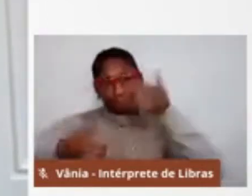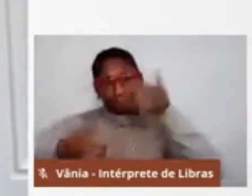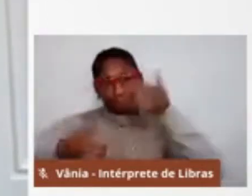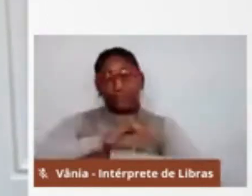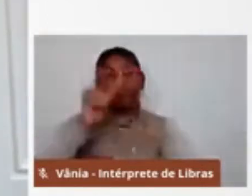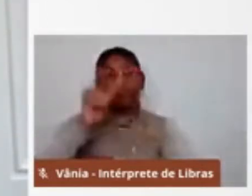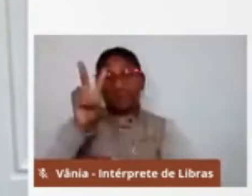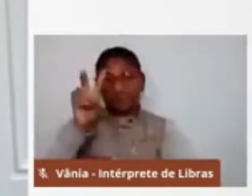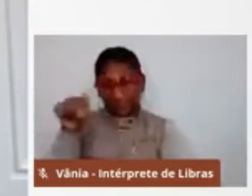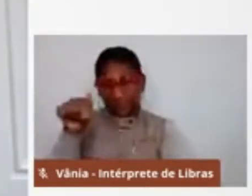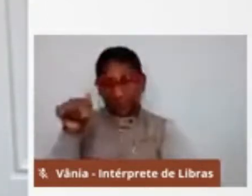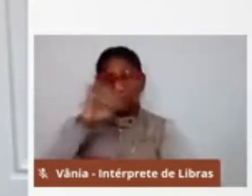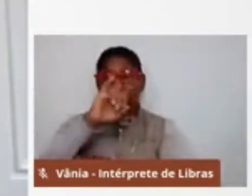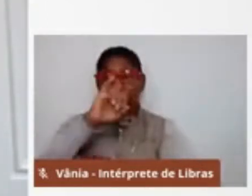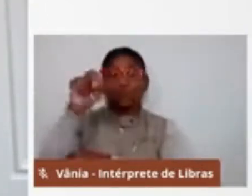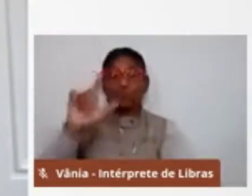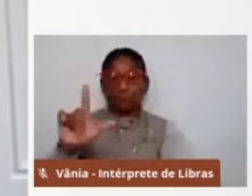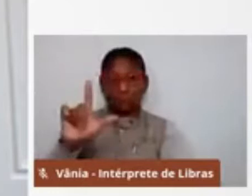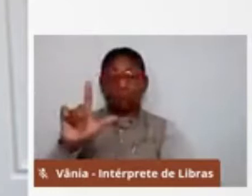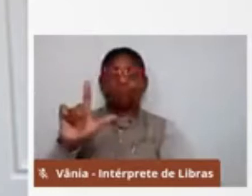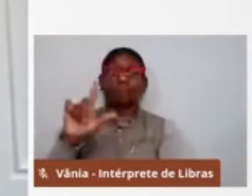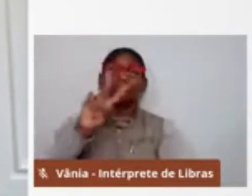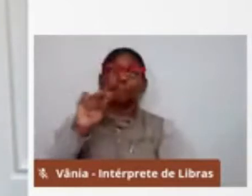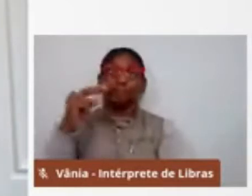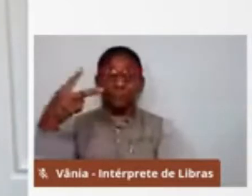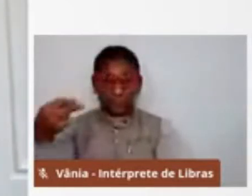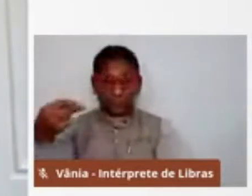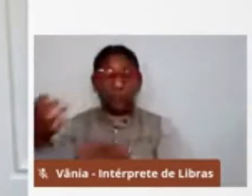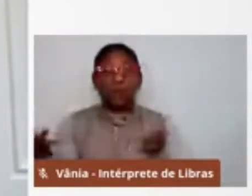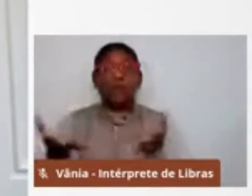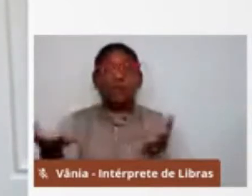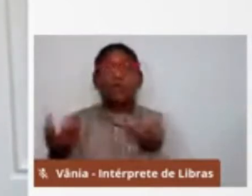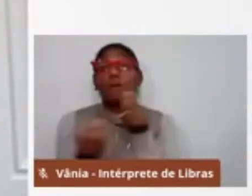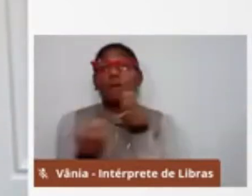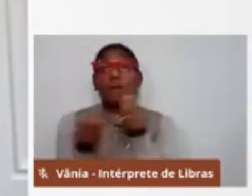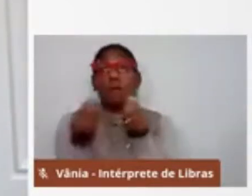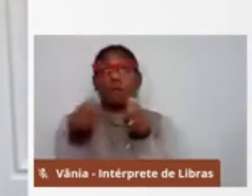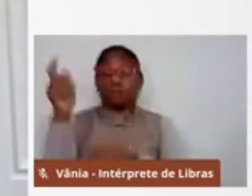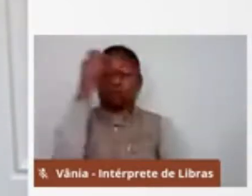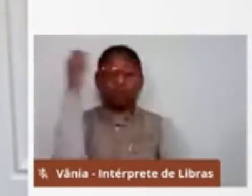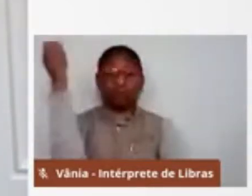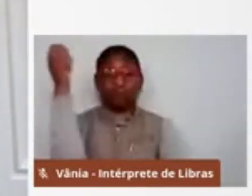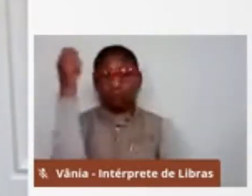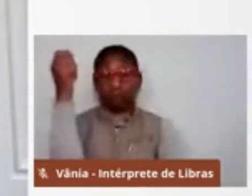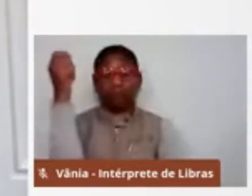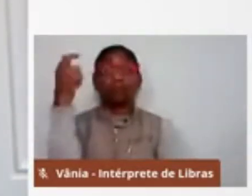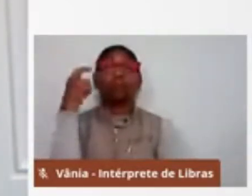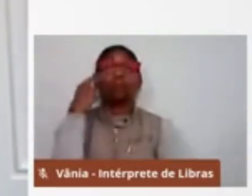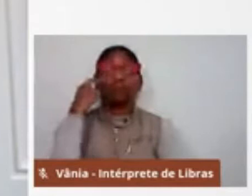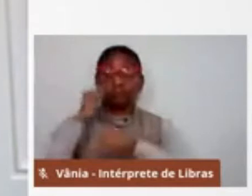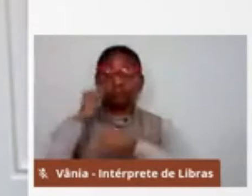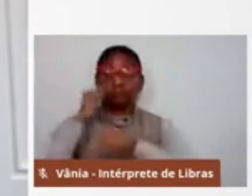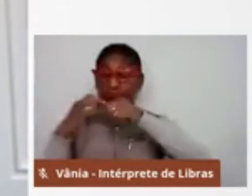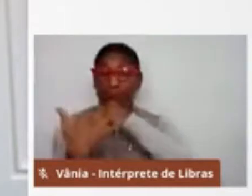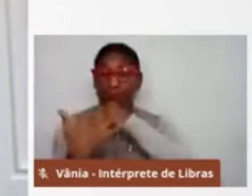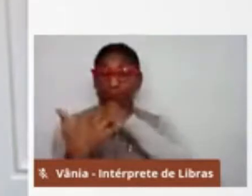2020, atualizando o status do nosso estado em relação ao coronavírus. Nós temos